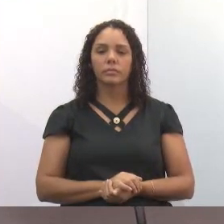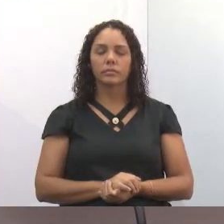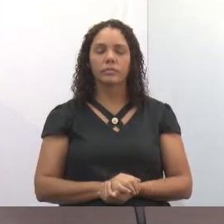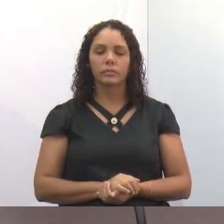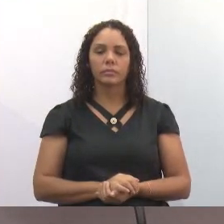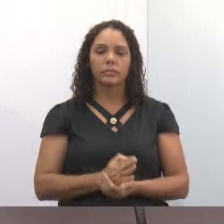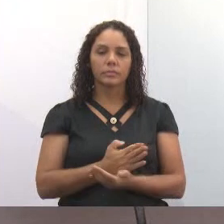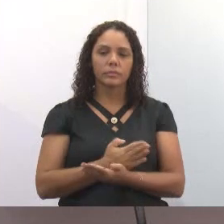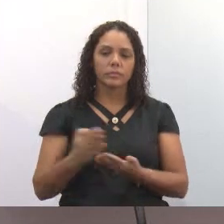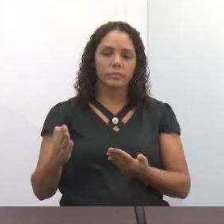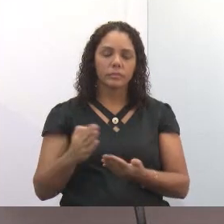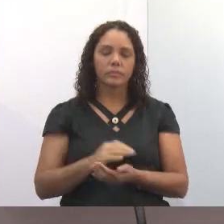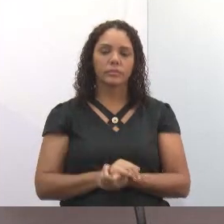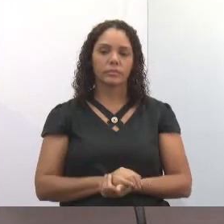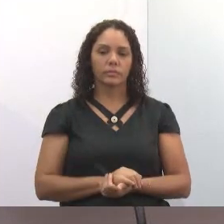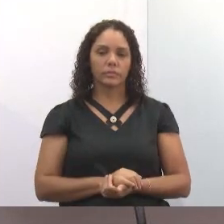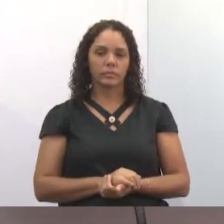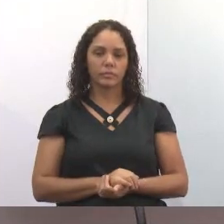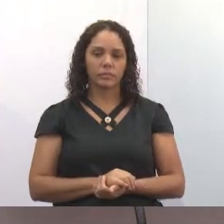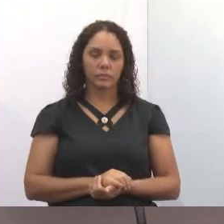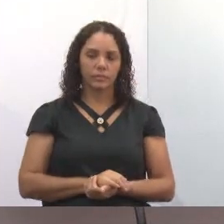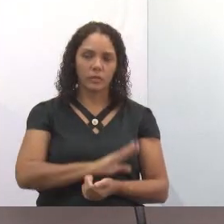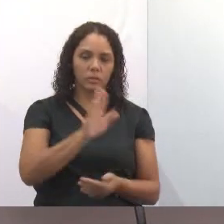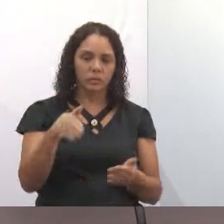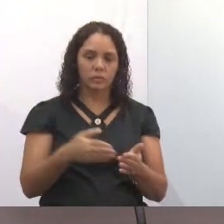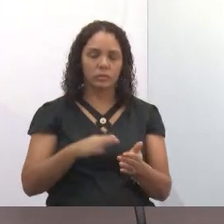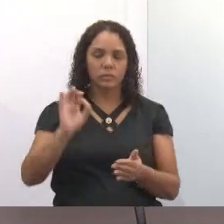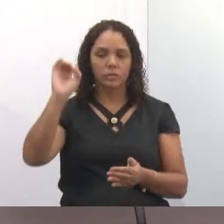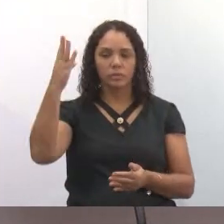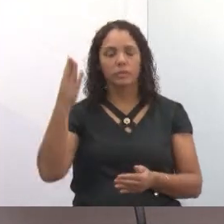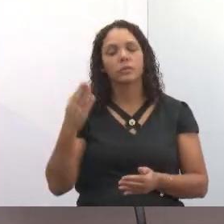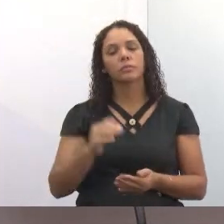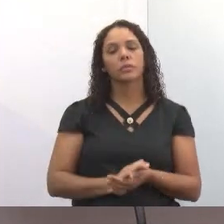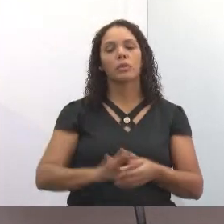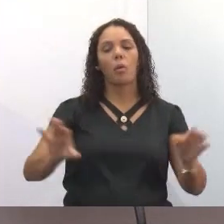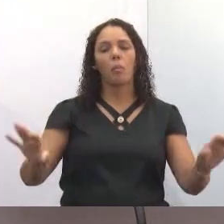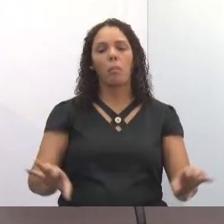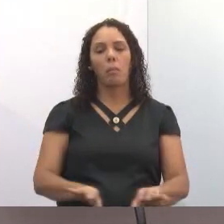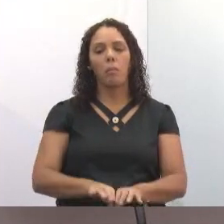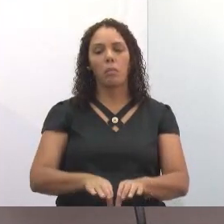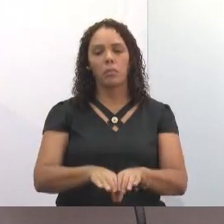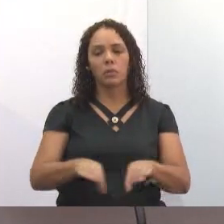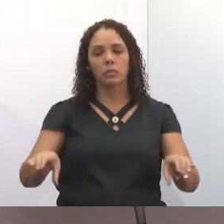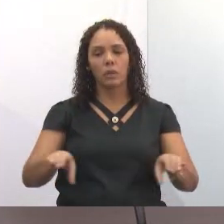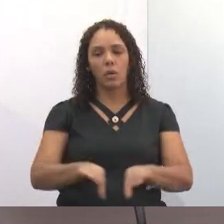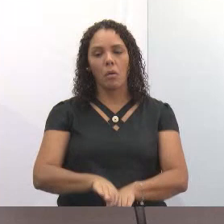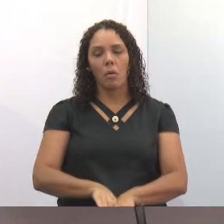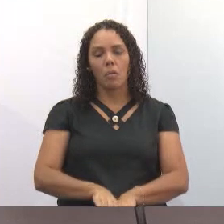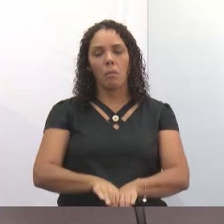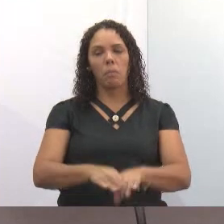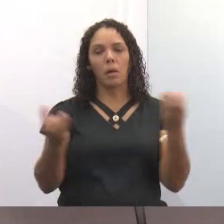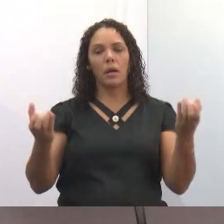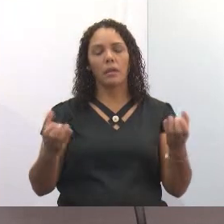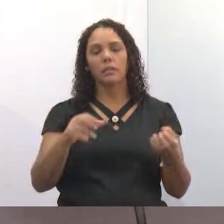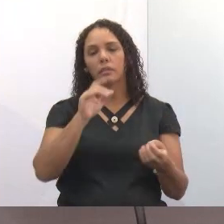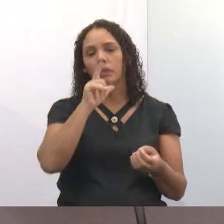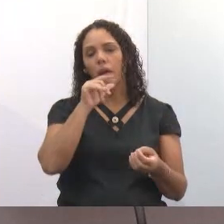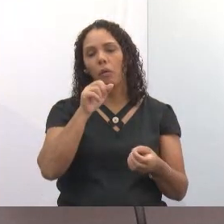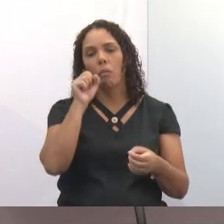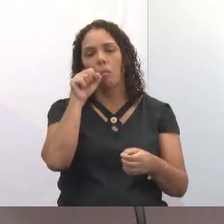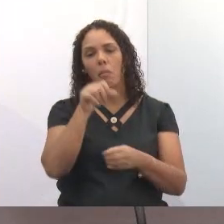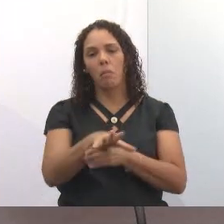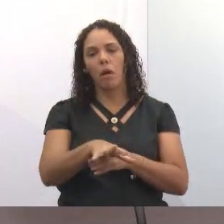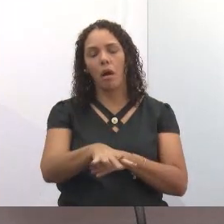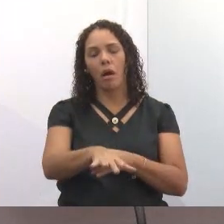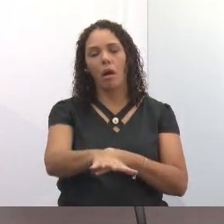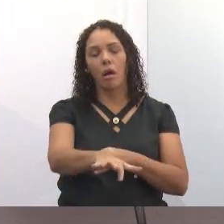Introdução. Em face dos últimos acontecimentos do rompimento da adutora de 700 milímetros que leva